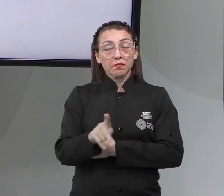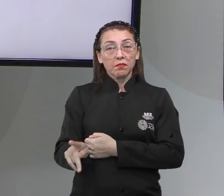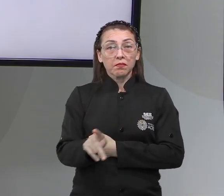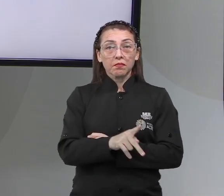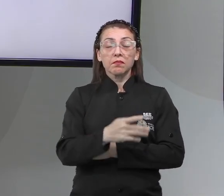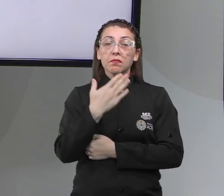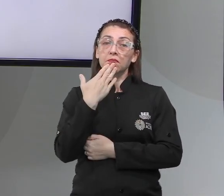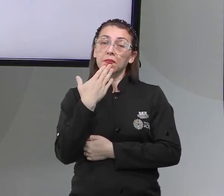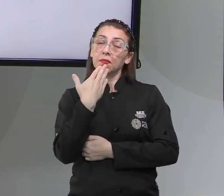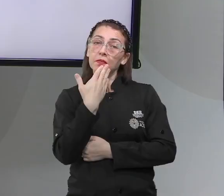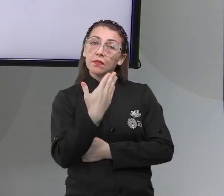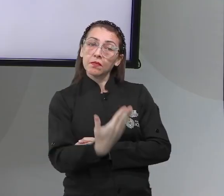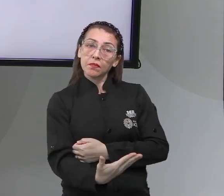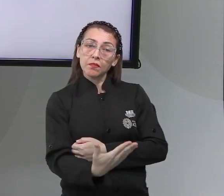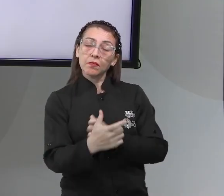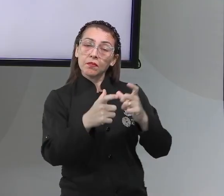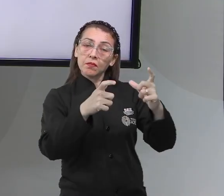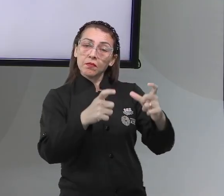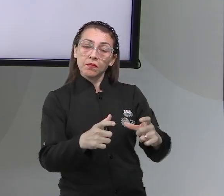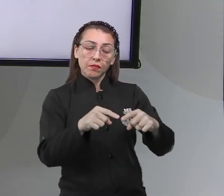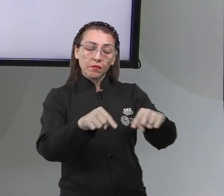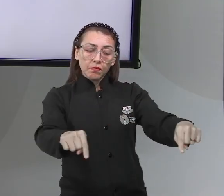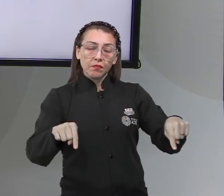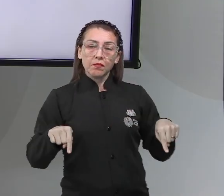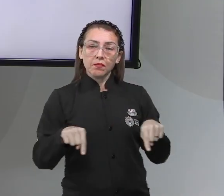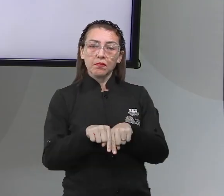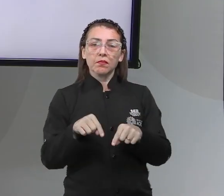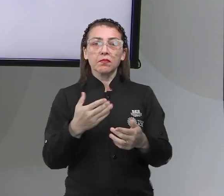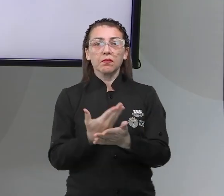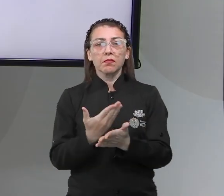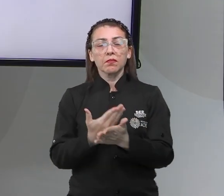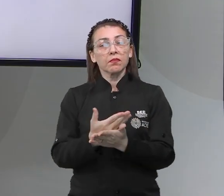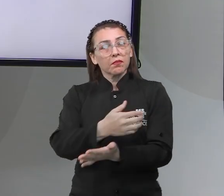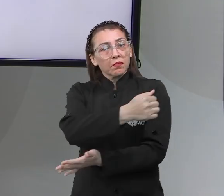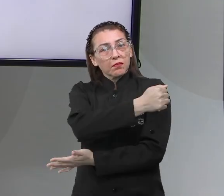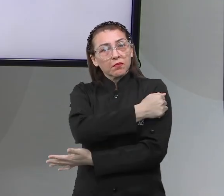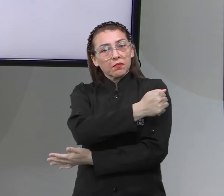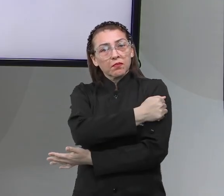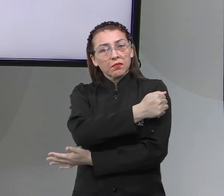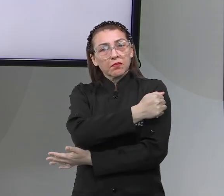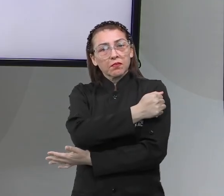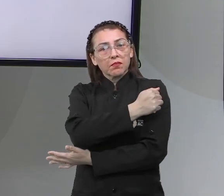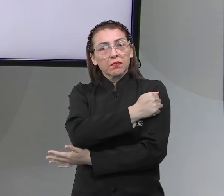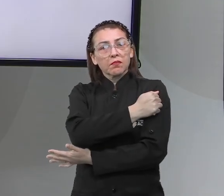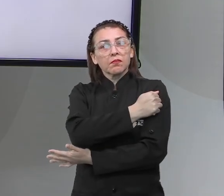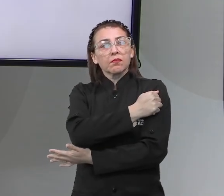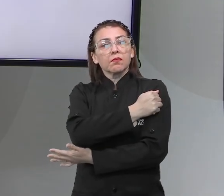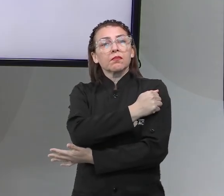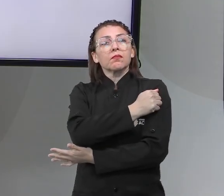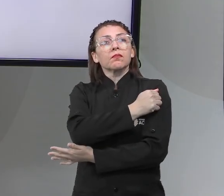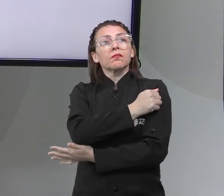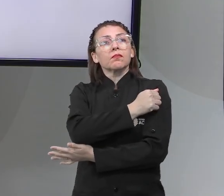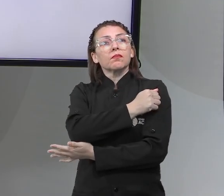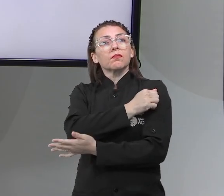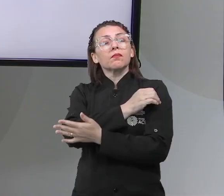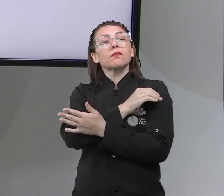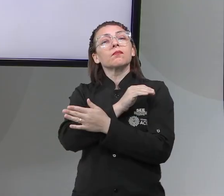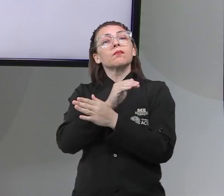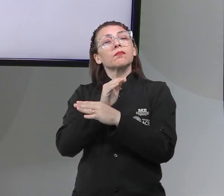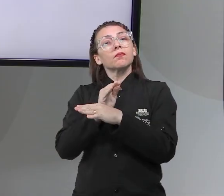repente solicita no ambiente da sala de aula para que o aluno ele se dirija à